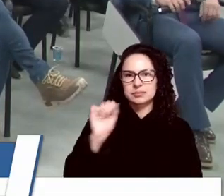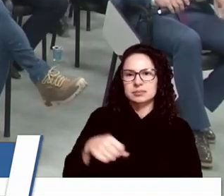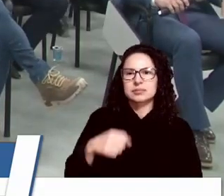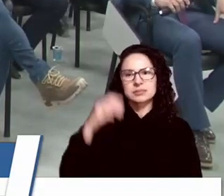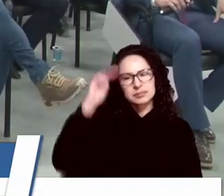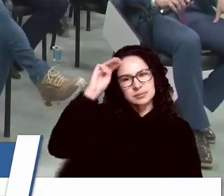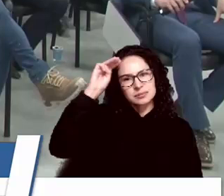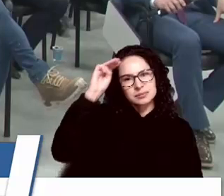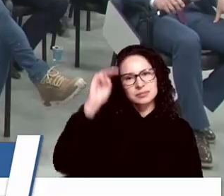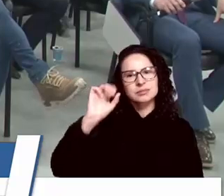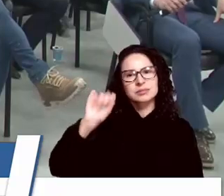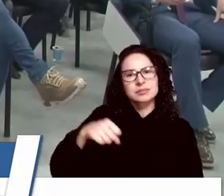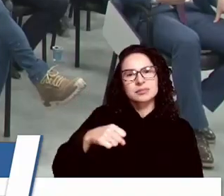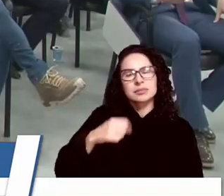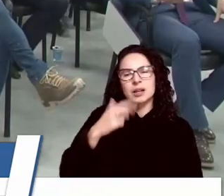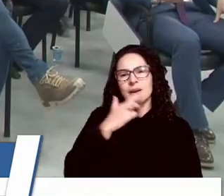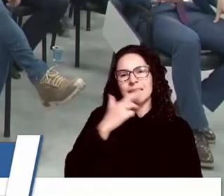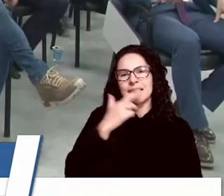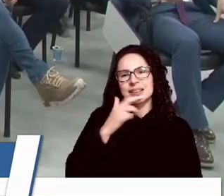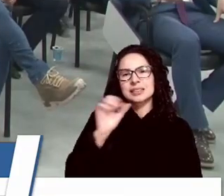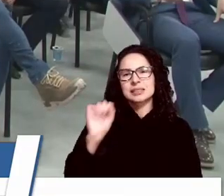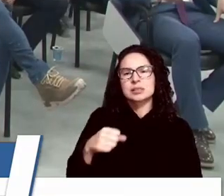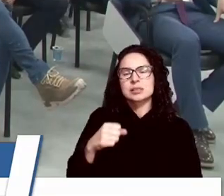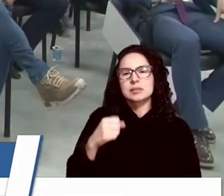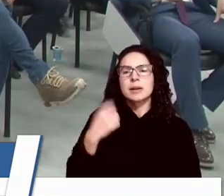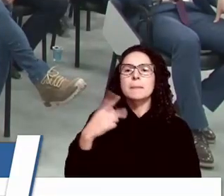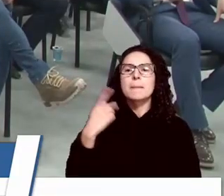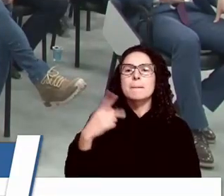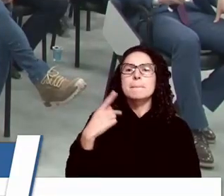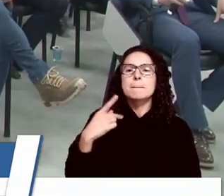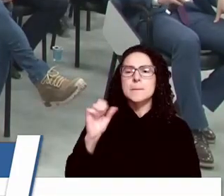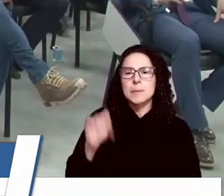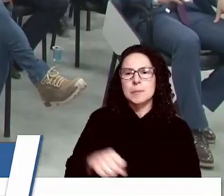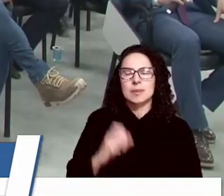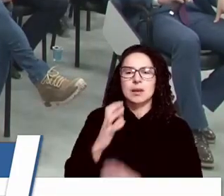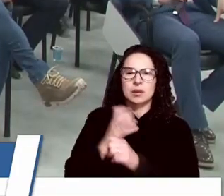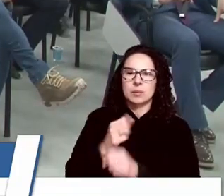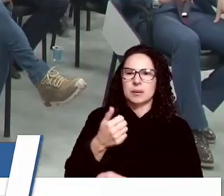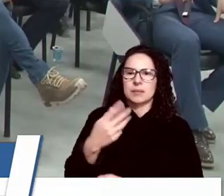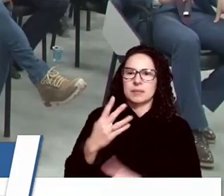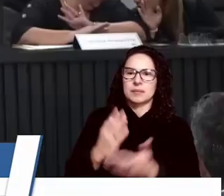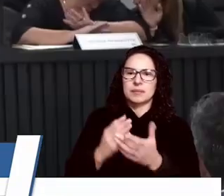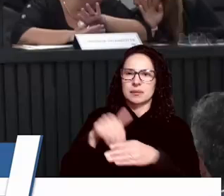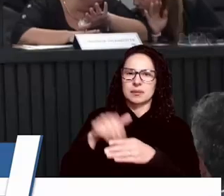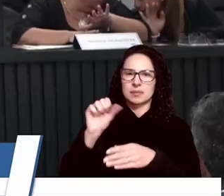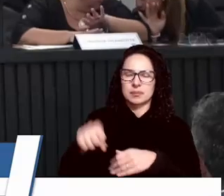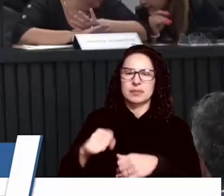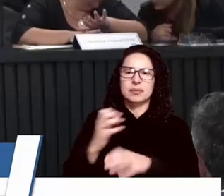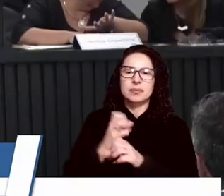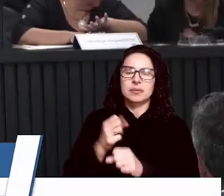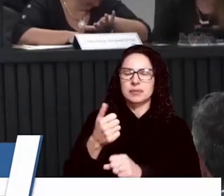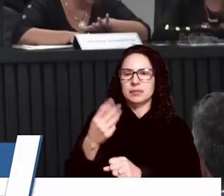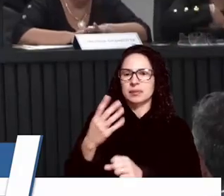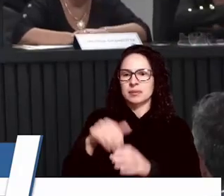Tid. Sim. Ronaldo Carvalho. Sim. E Pastor Palamone. Sim. 14 votos sim, senhor presidente. 14 votos sim,